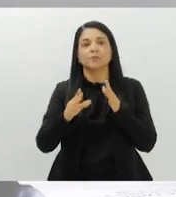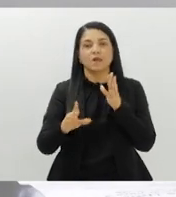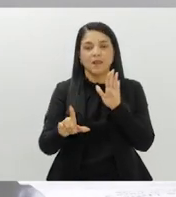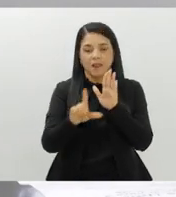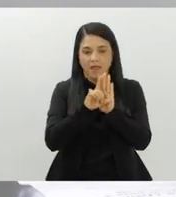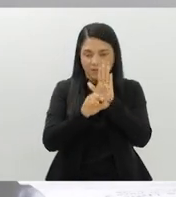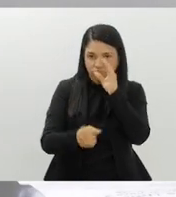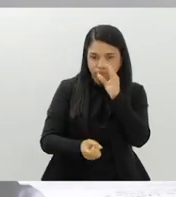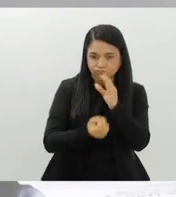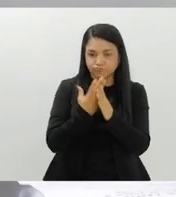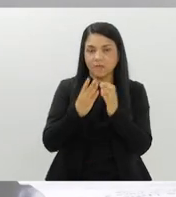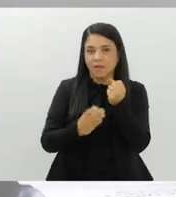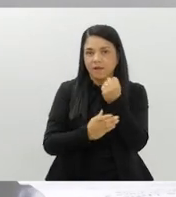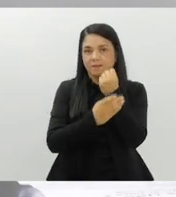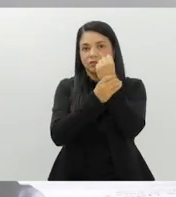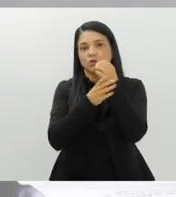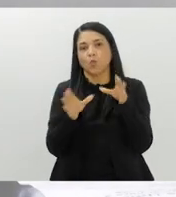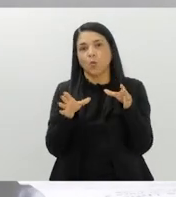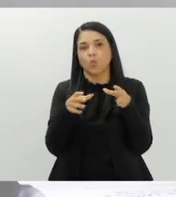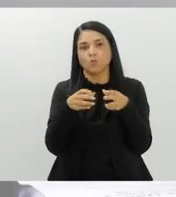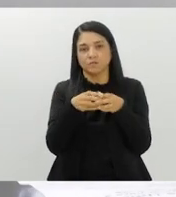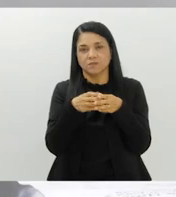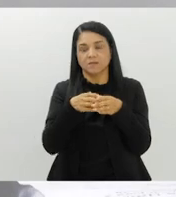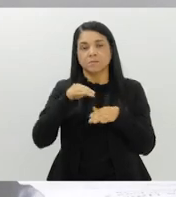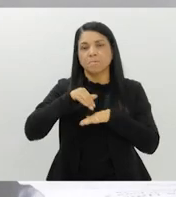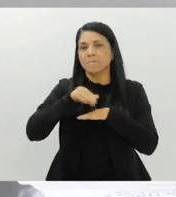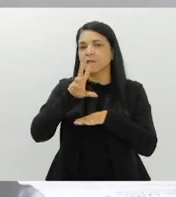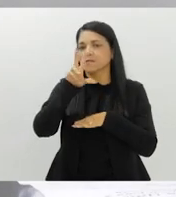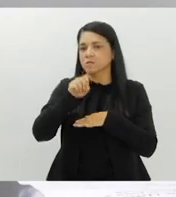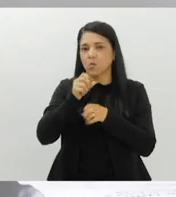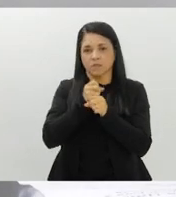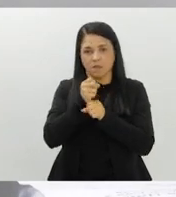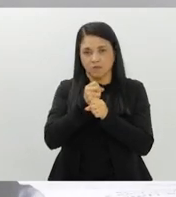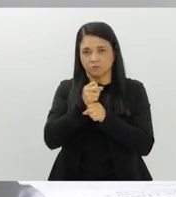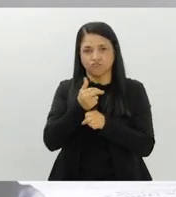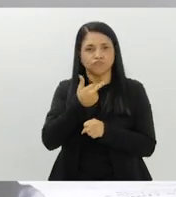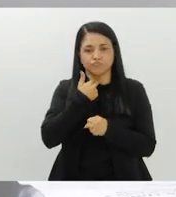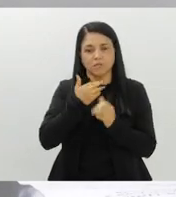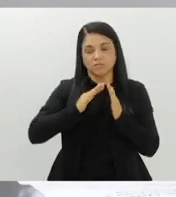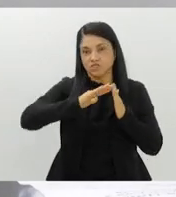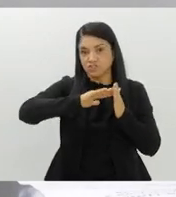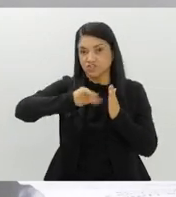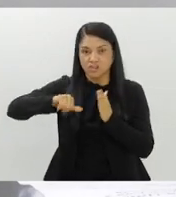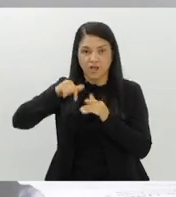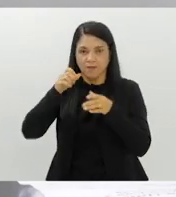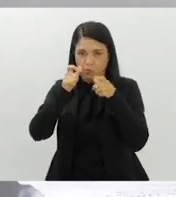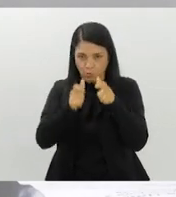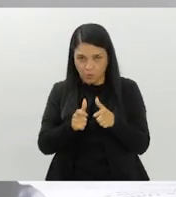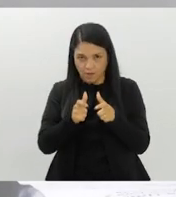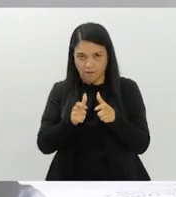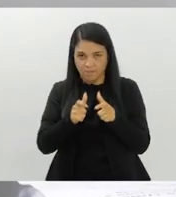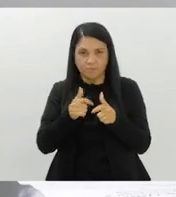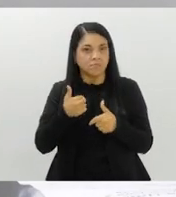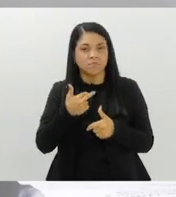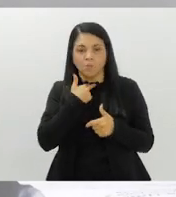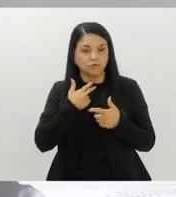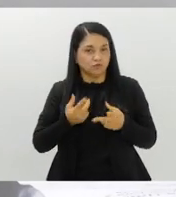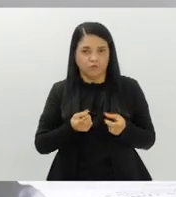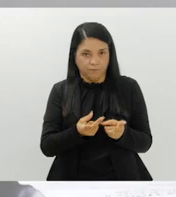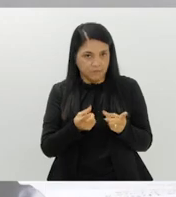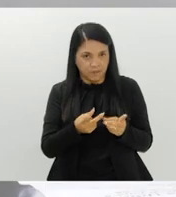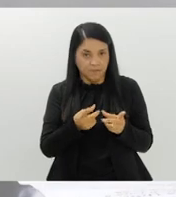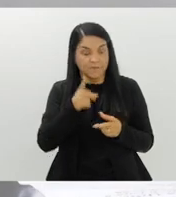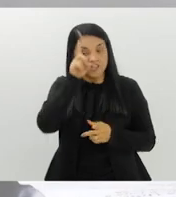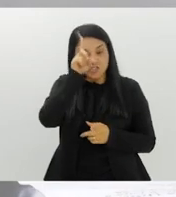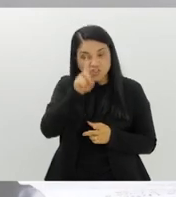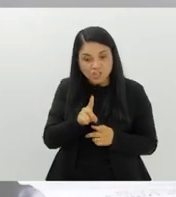comunidades que tivessem há mais de 50 anos em algum local nunca mais pudessem ser tiradas de lá. Não podiam vender, mas é o